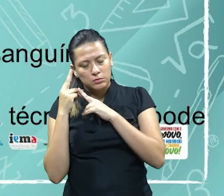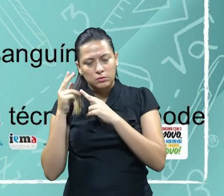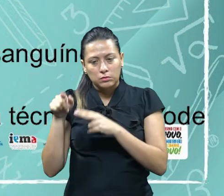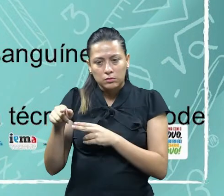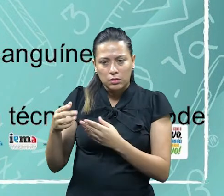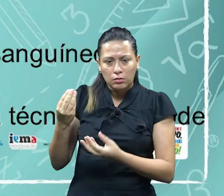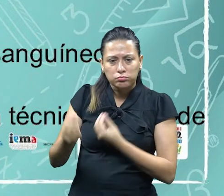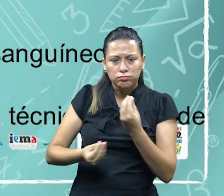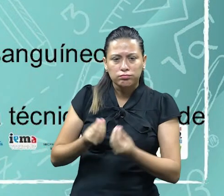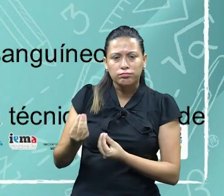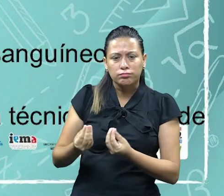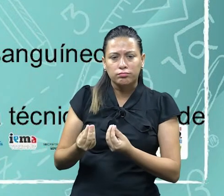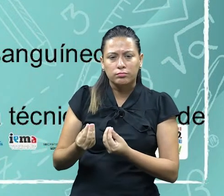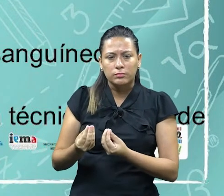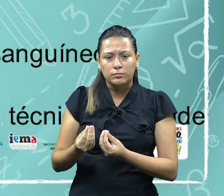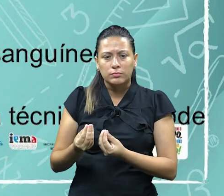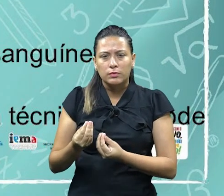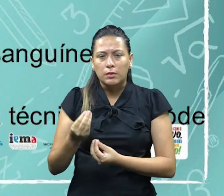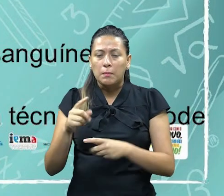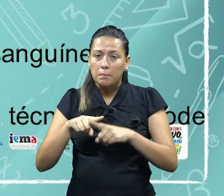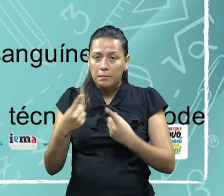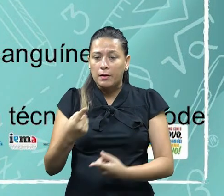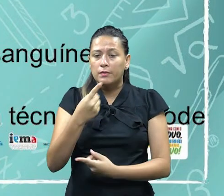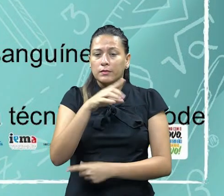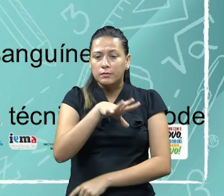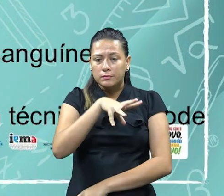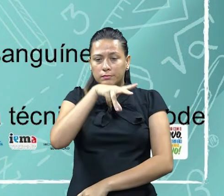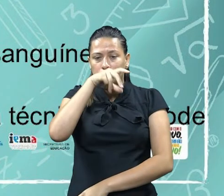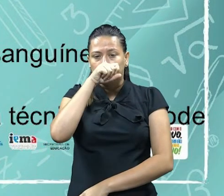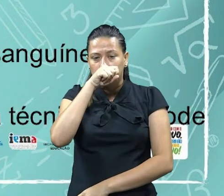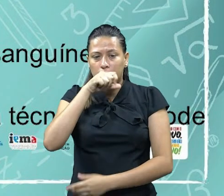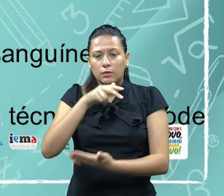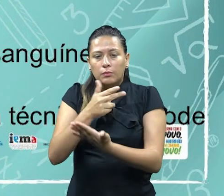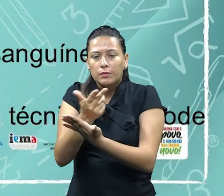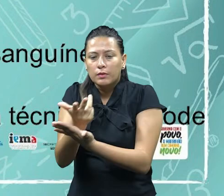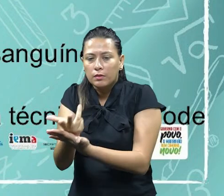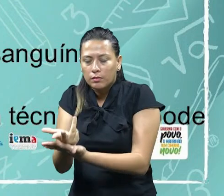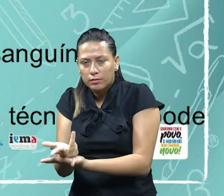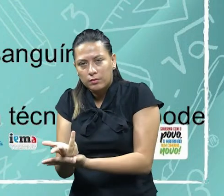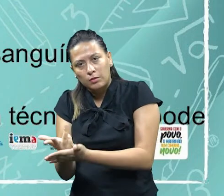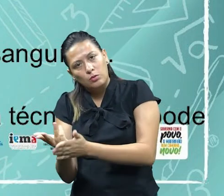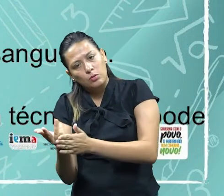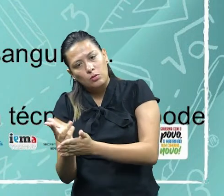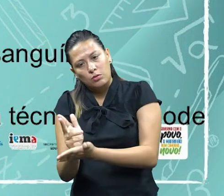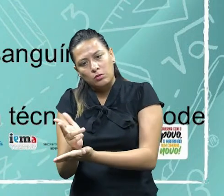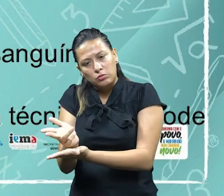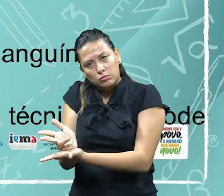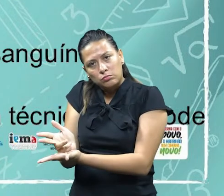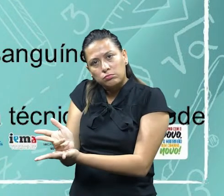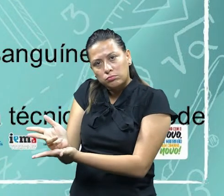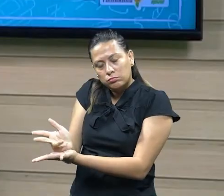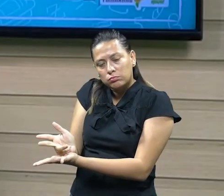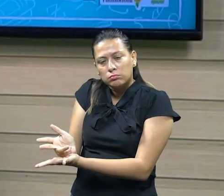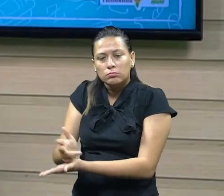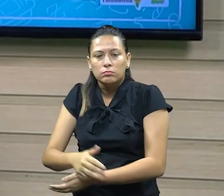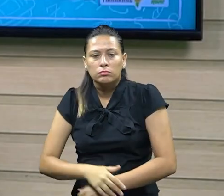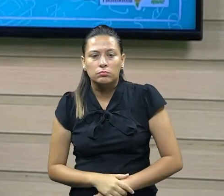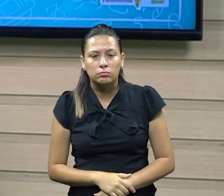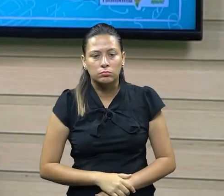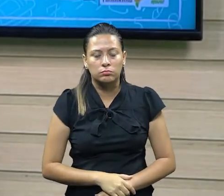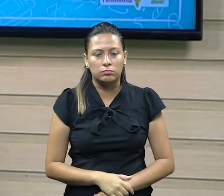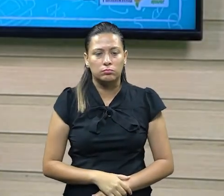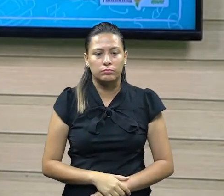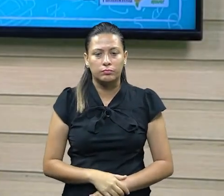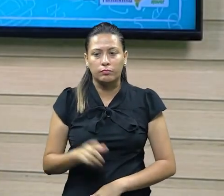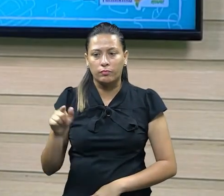está inconsciente, porém continua respirando, é importante deitá-la e colocá-la de lado. Nesse caso,